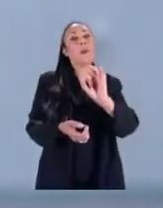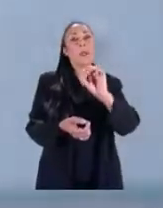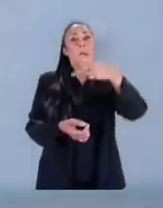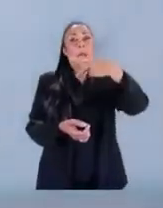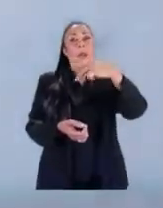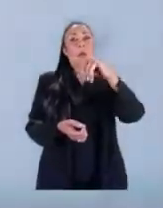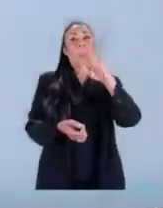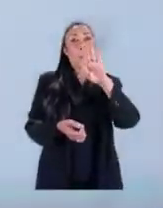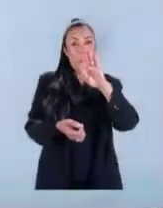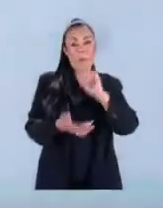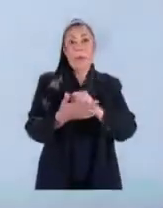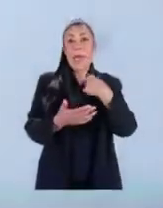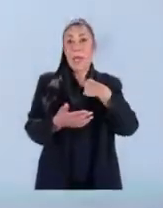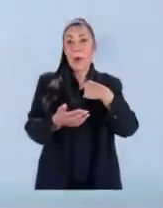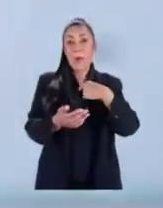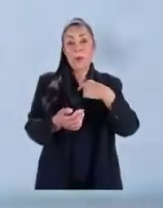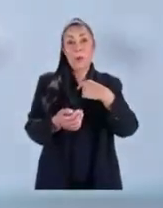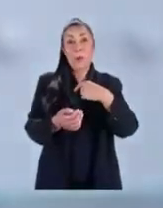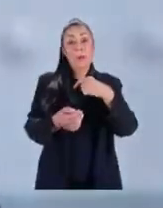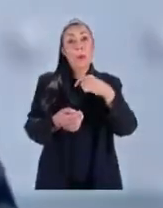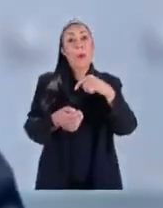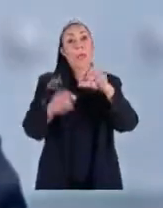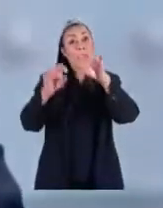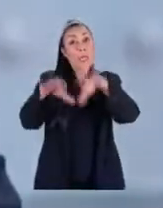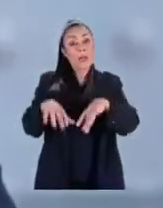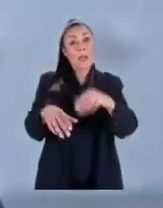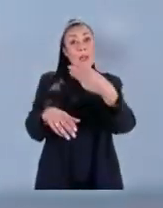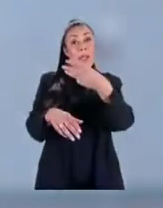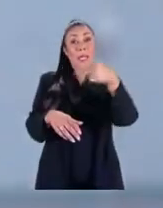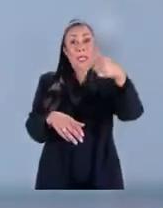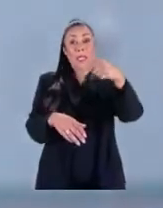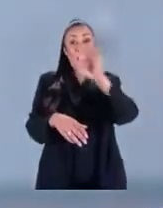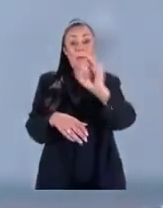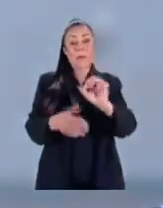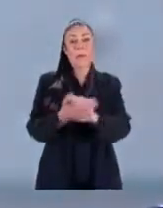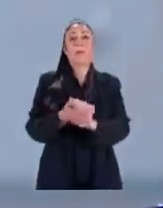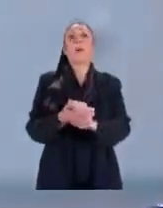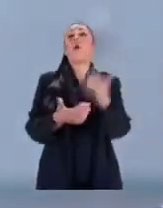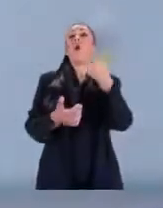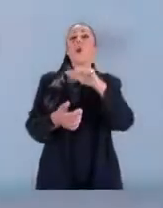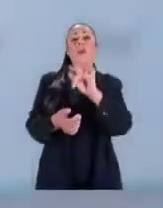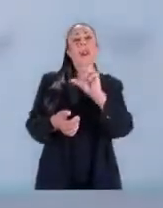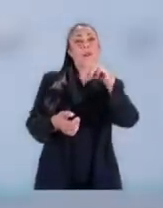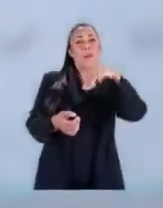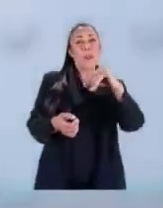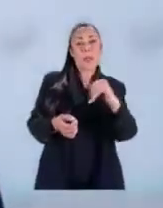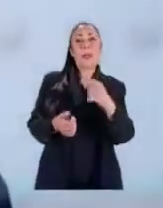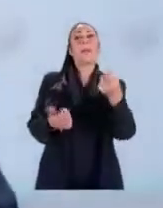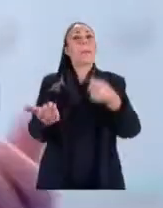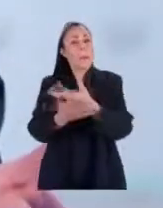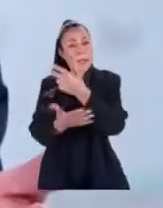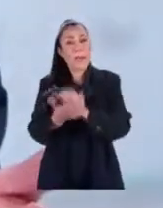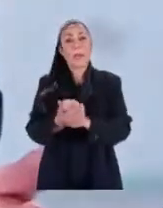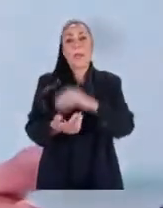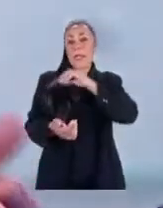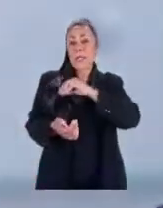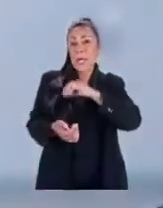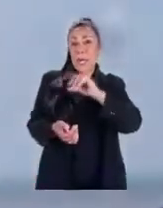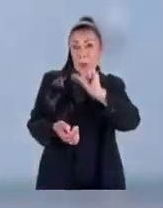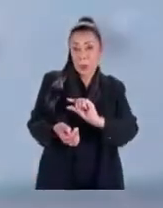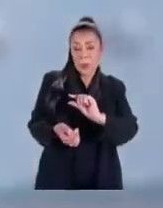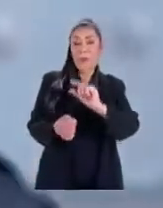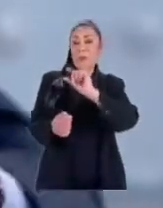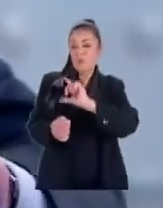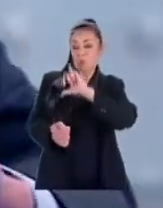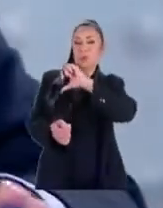com 37,7%. A gente tinha uma dívida externa com o FMI que nós pagamos. O salário mínimo não aumentava, nós começamos a aumentar o